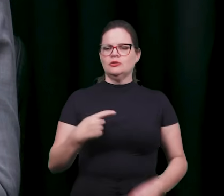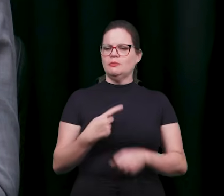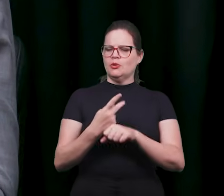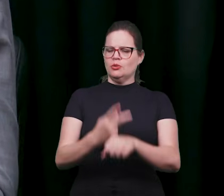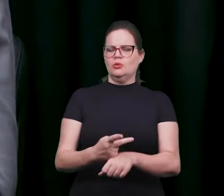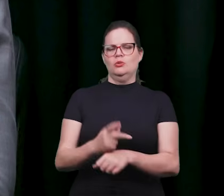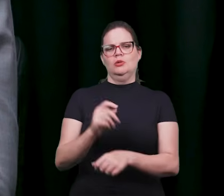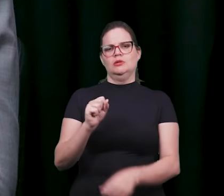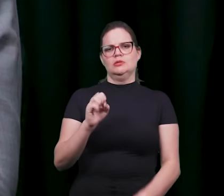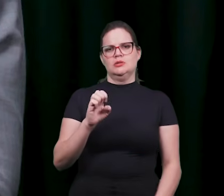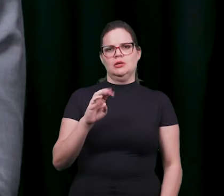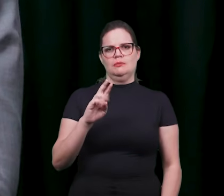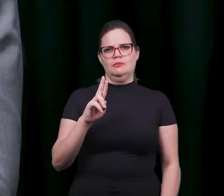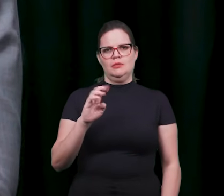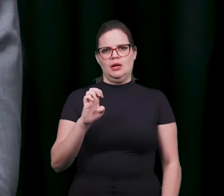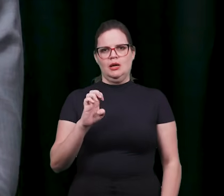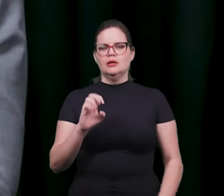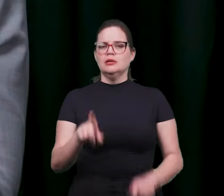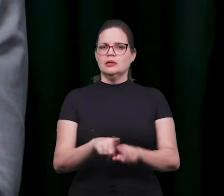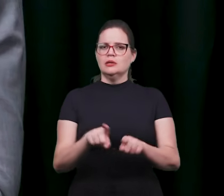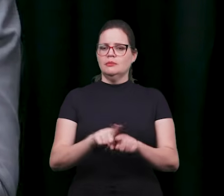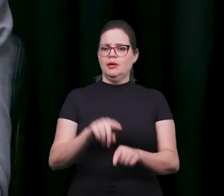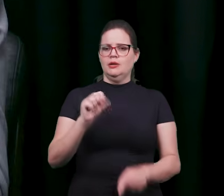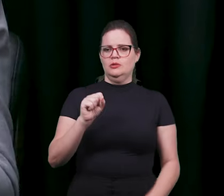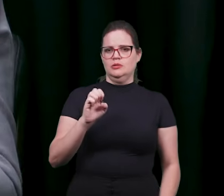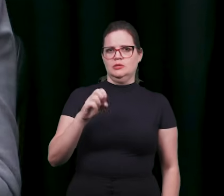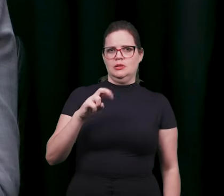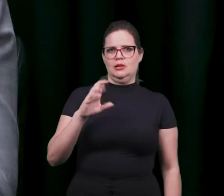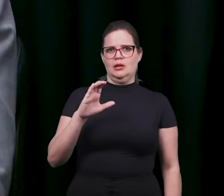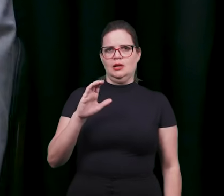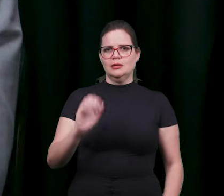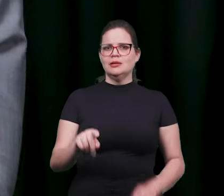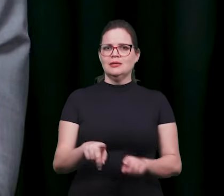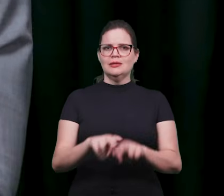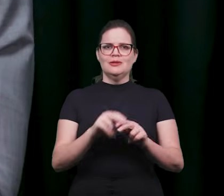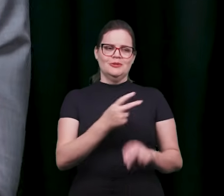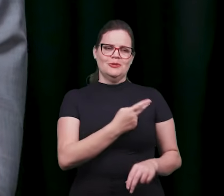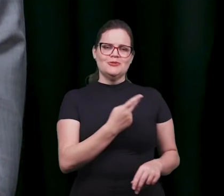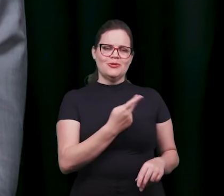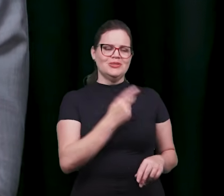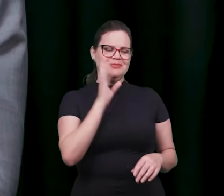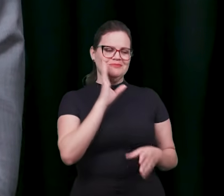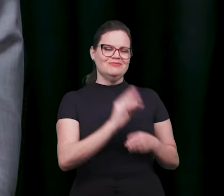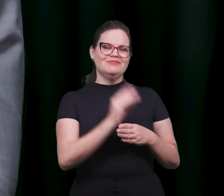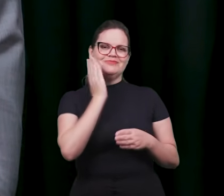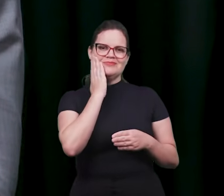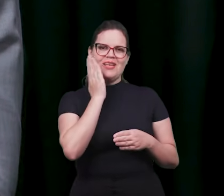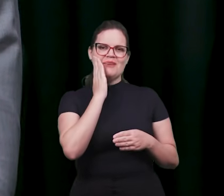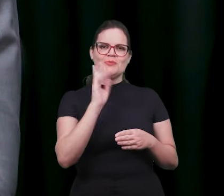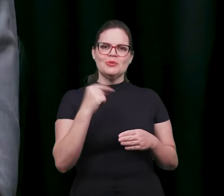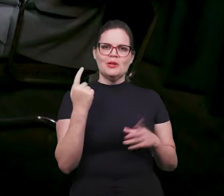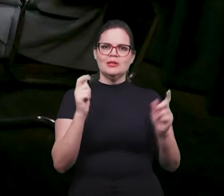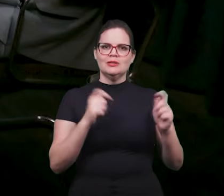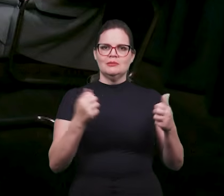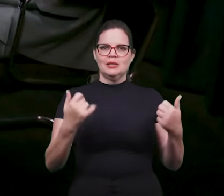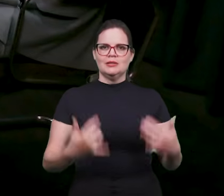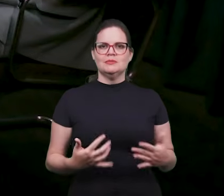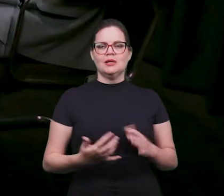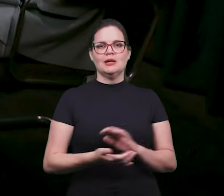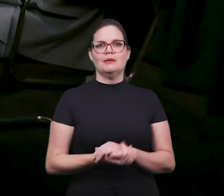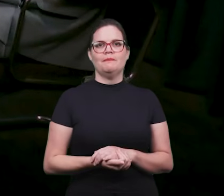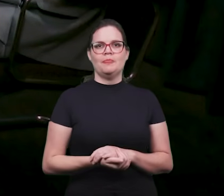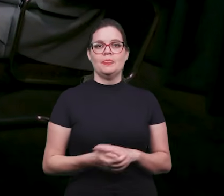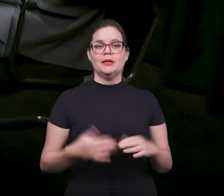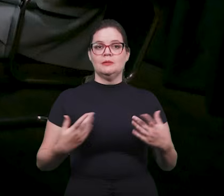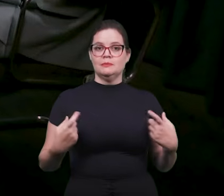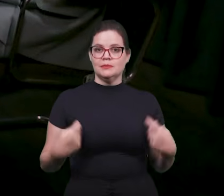Sebrae, procure, né, o Senac. Nós não somos representantes nem do Sebrae nem do Senac, então por isso nós estamos aqui. Você tem liberdade para poder falar. Para né? falar e para